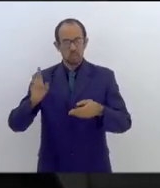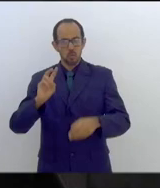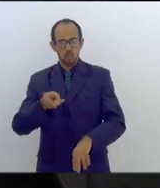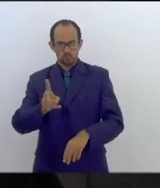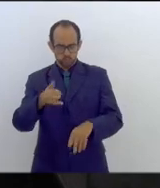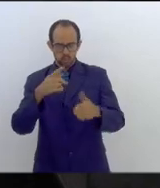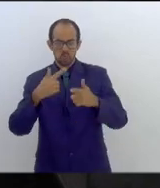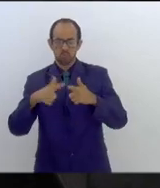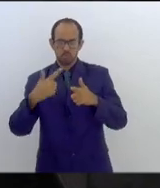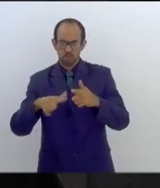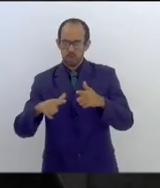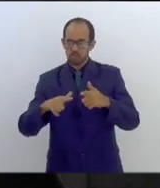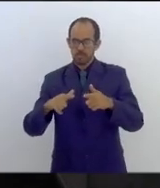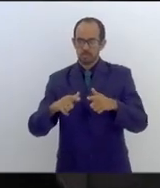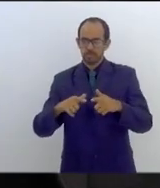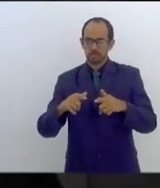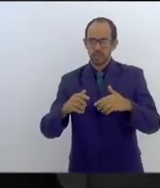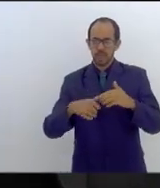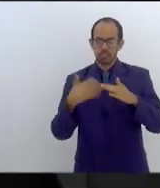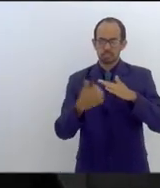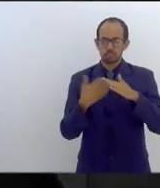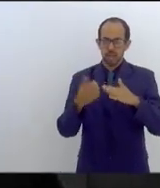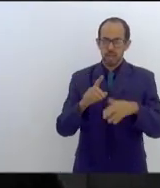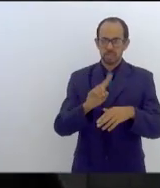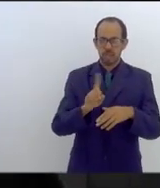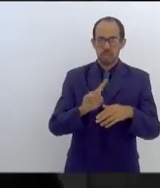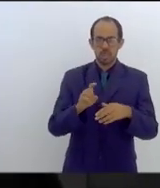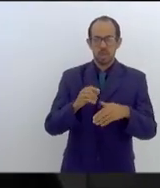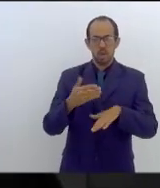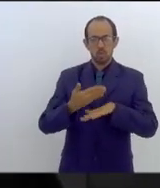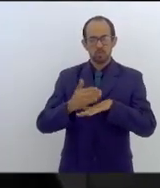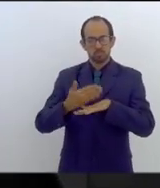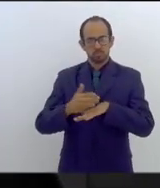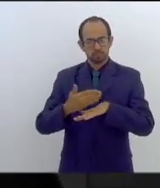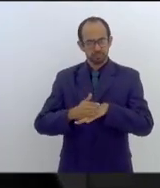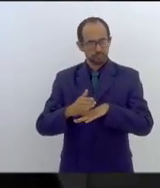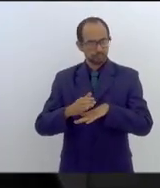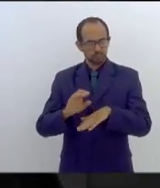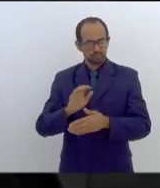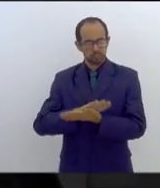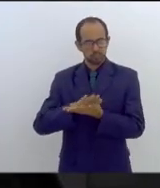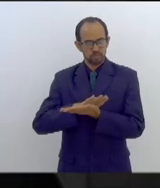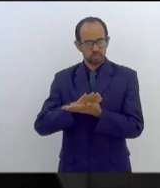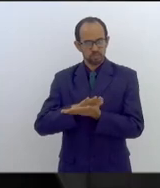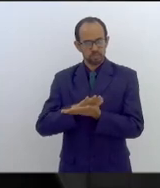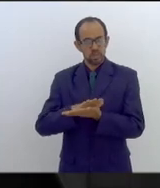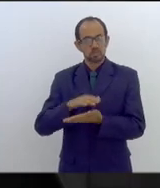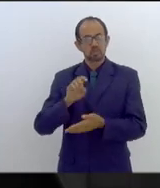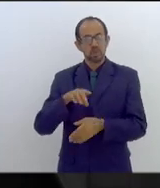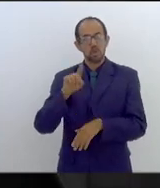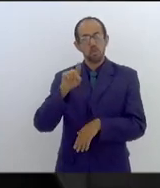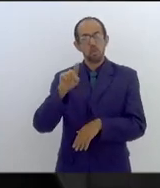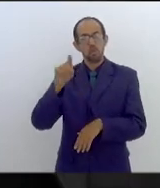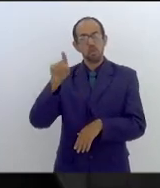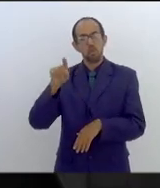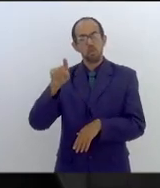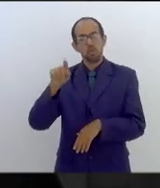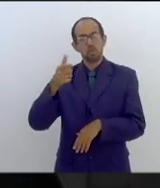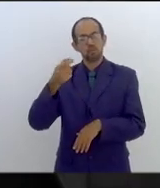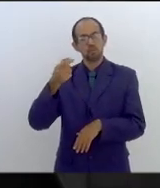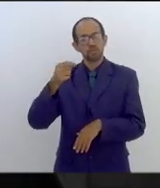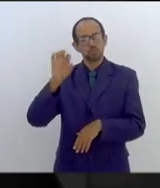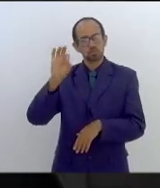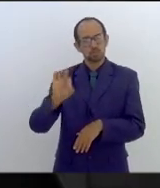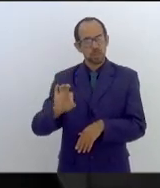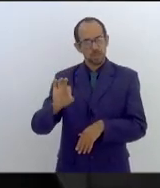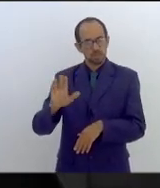não executou mais de um quinto, até agora mais de um quinto sequer foi executado do valor transferido pelo Estado, e agora segue-se o mesmo